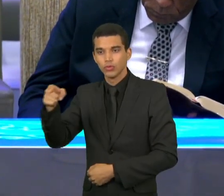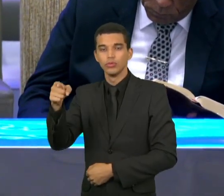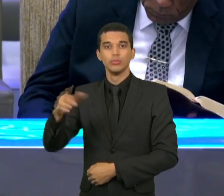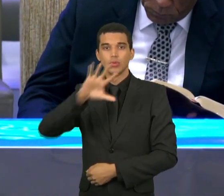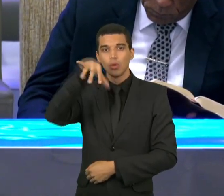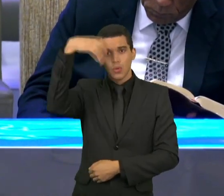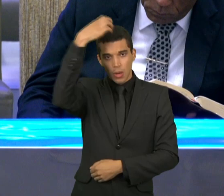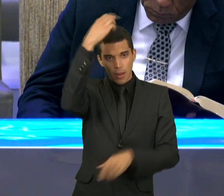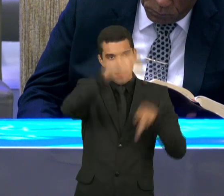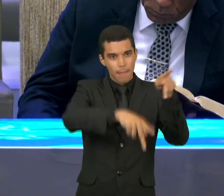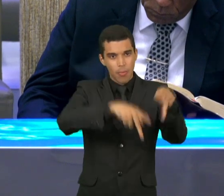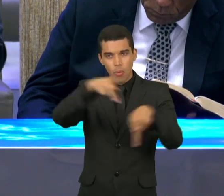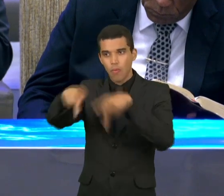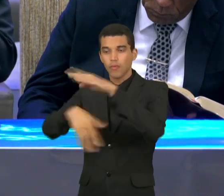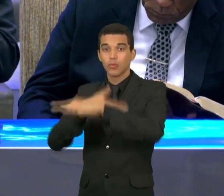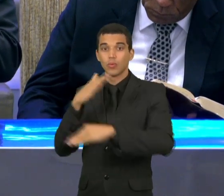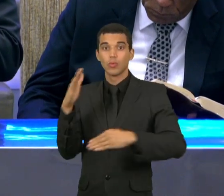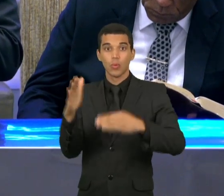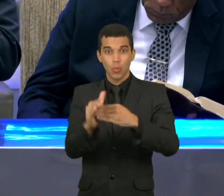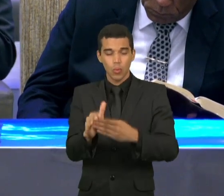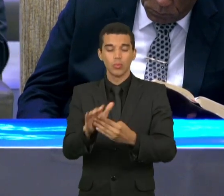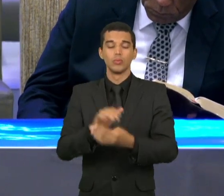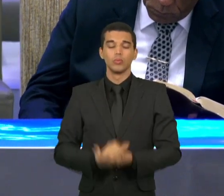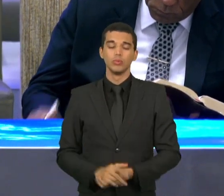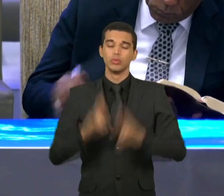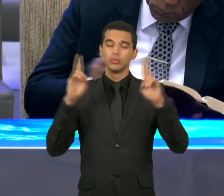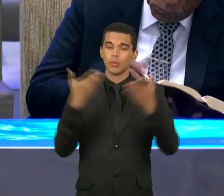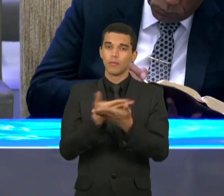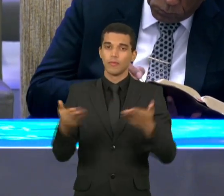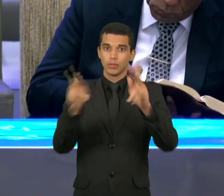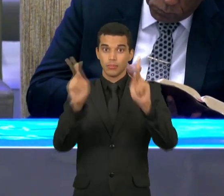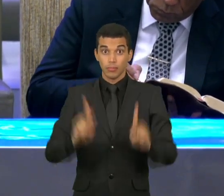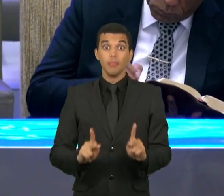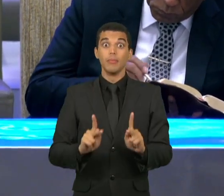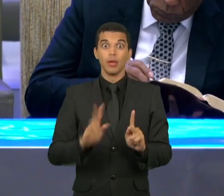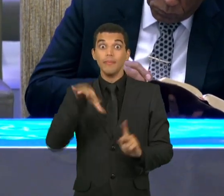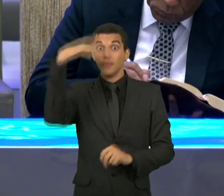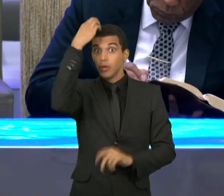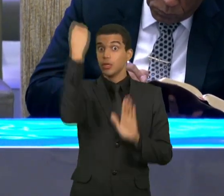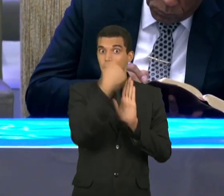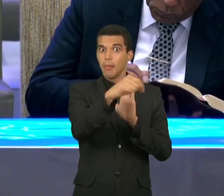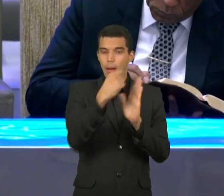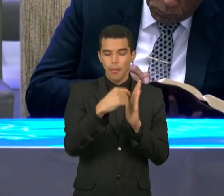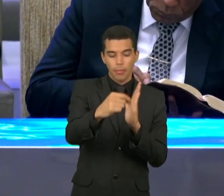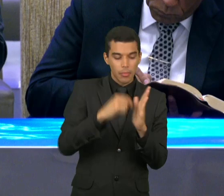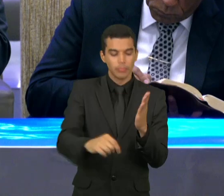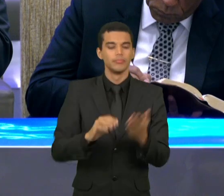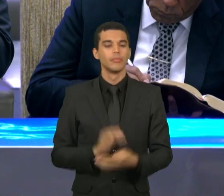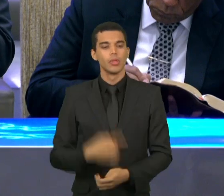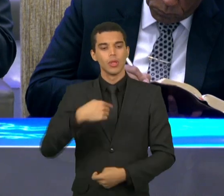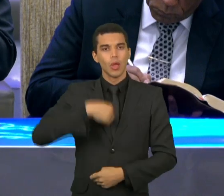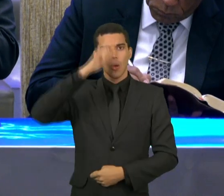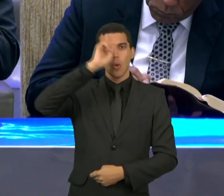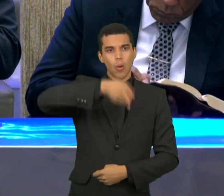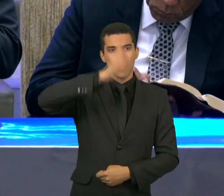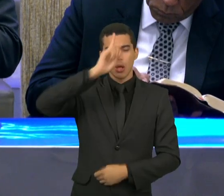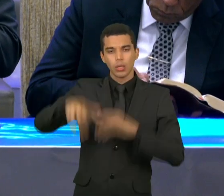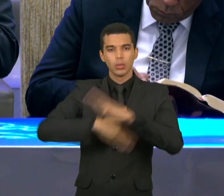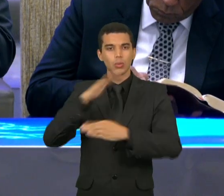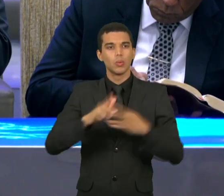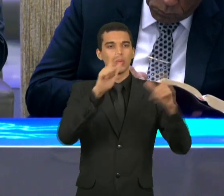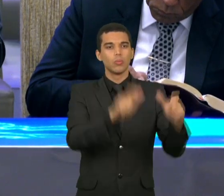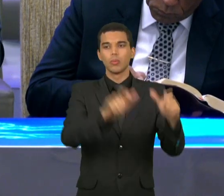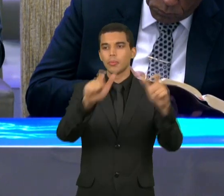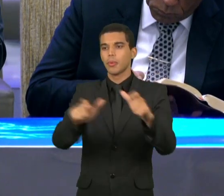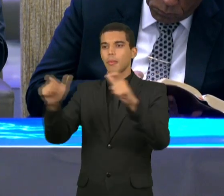multiplicada. Da minha parte é feito um decreto pelo qual em todo o domínio do meu reino